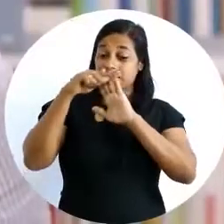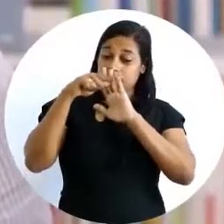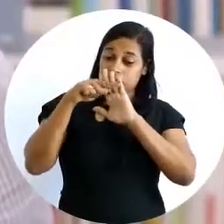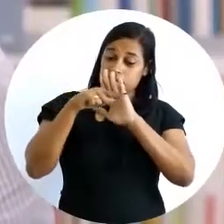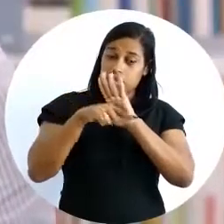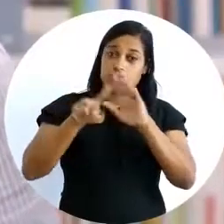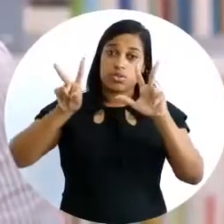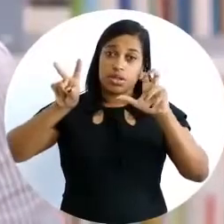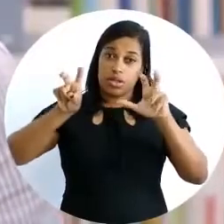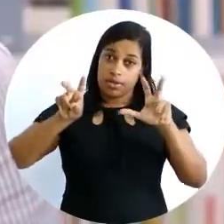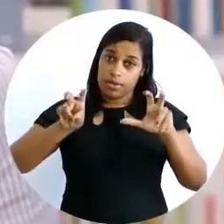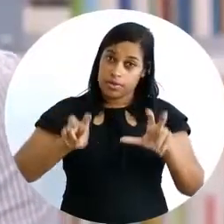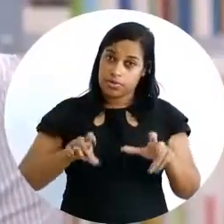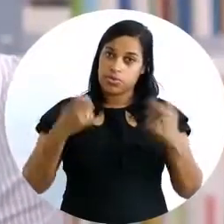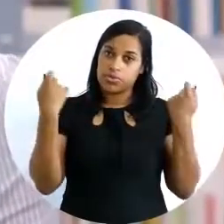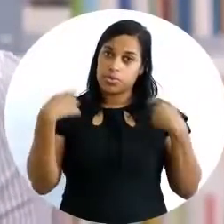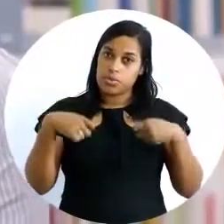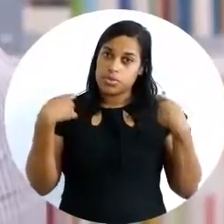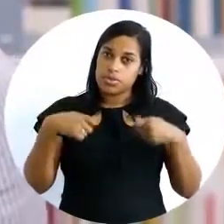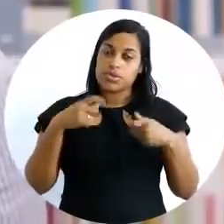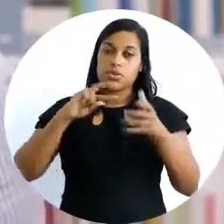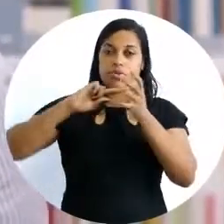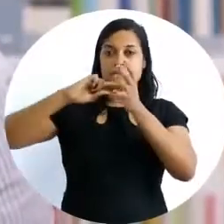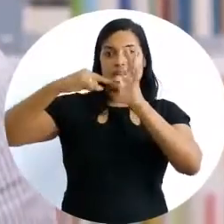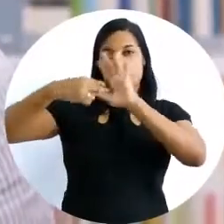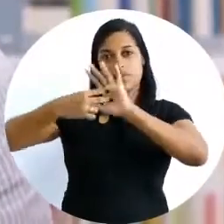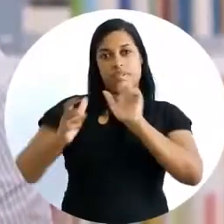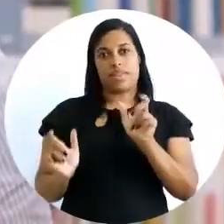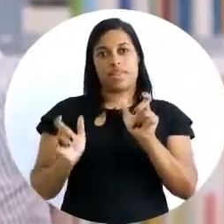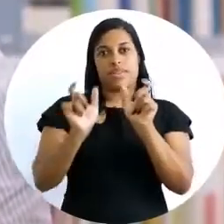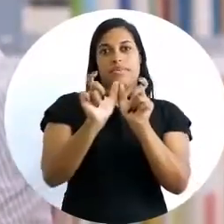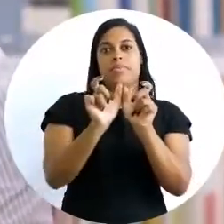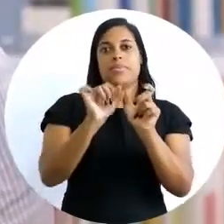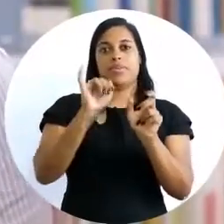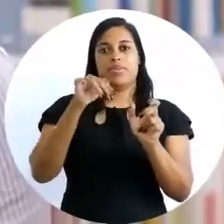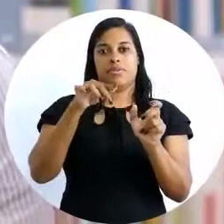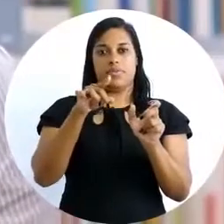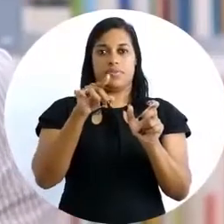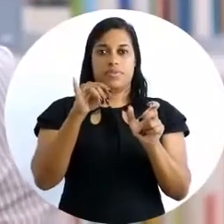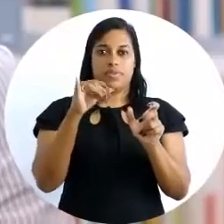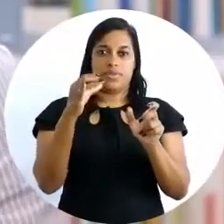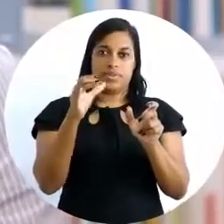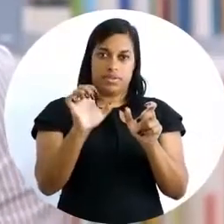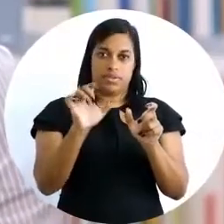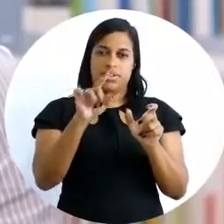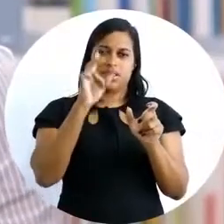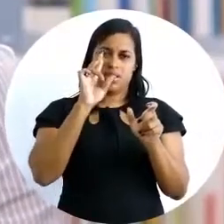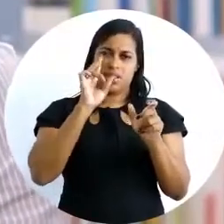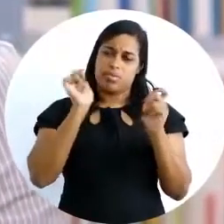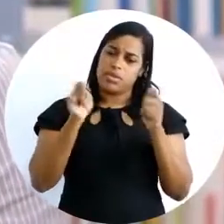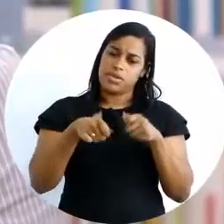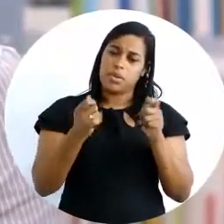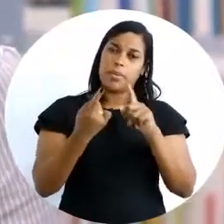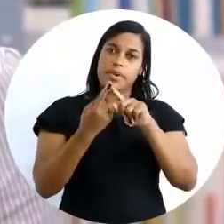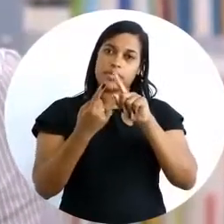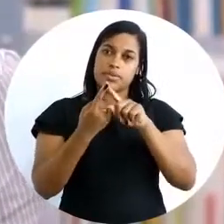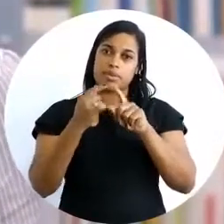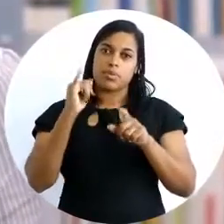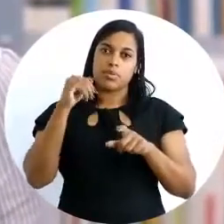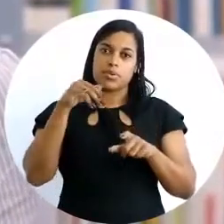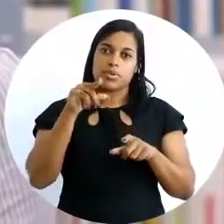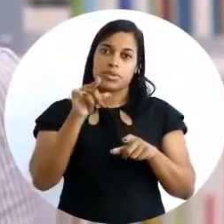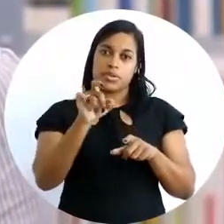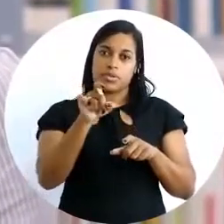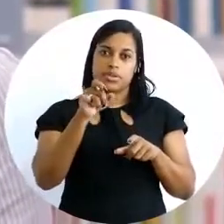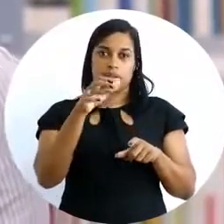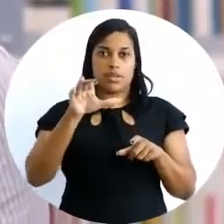de assunto vão nos remeter ao significado da palavra índice. Você lembra na competência 1 que indexação